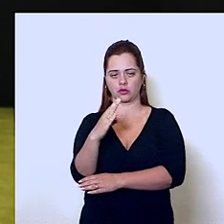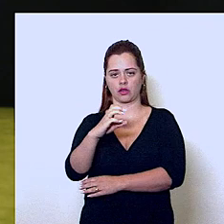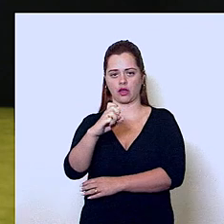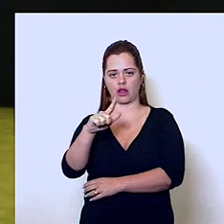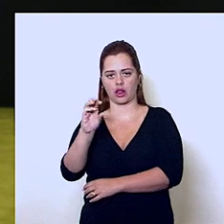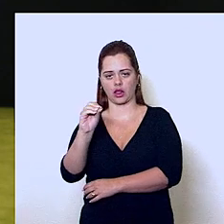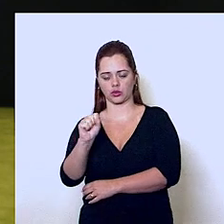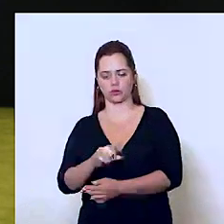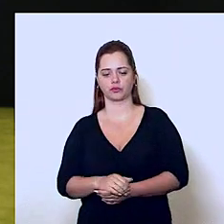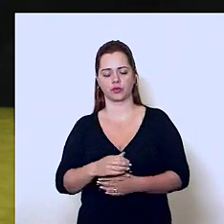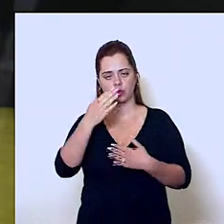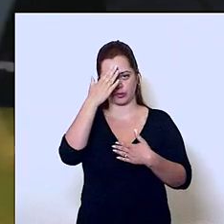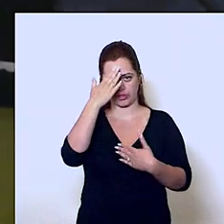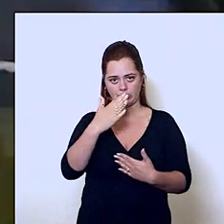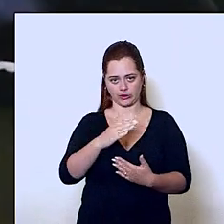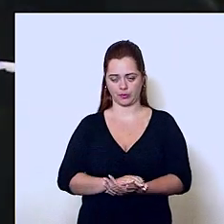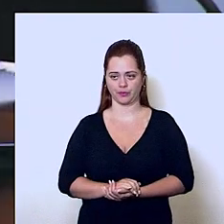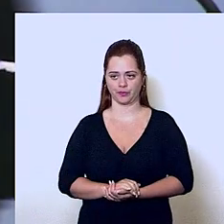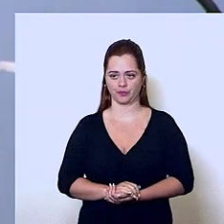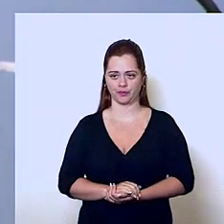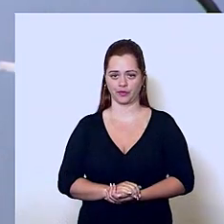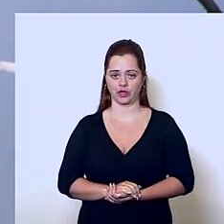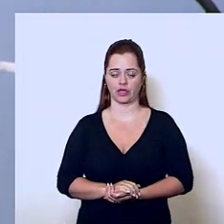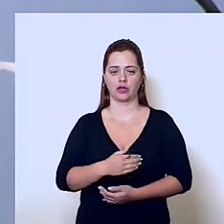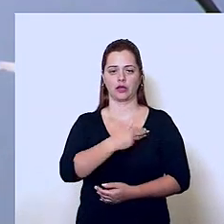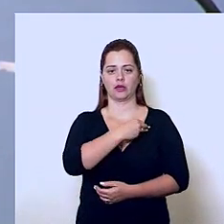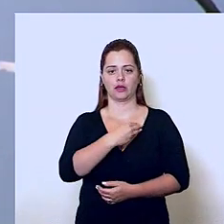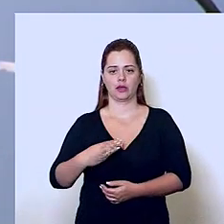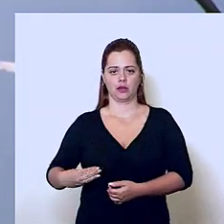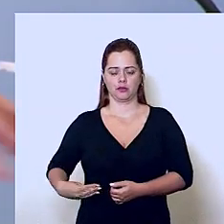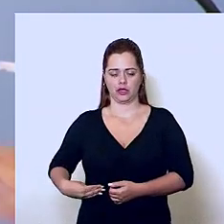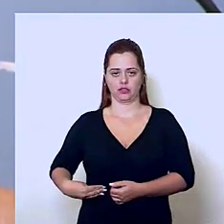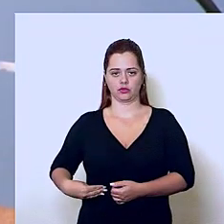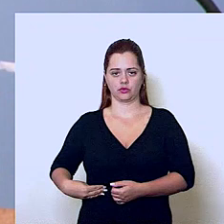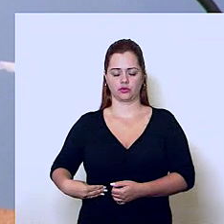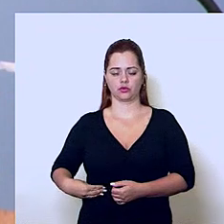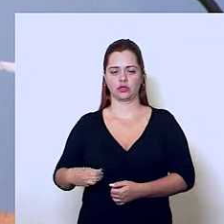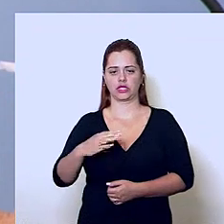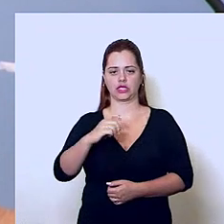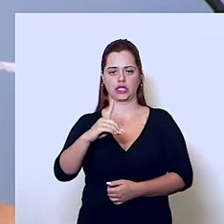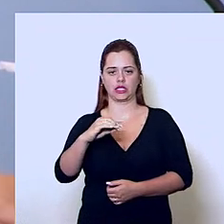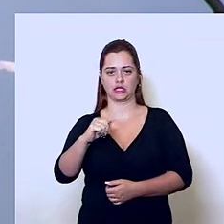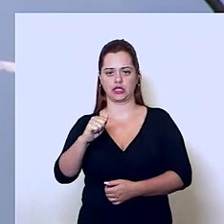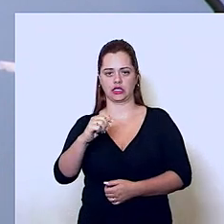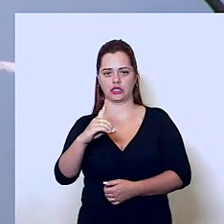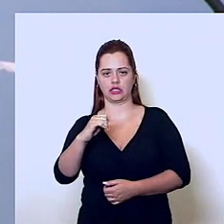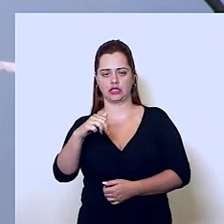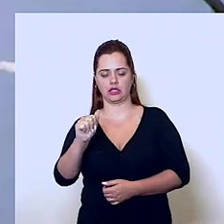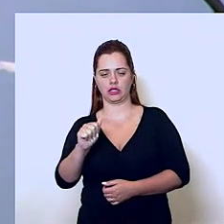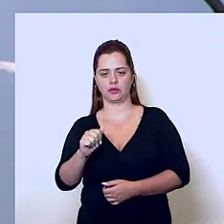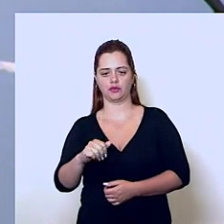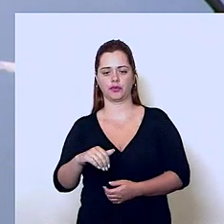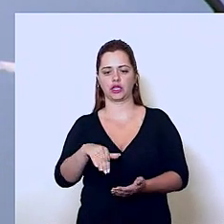né? Ministro da Cidadania João Roma, senhor secretário-geral das Relações